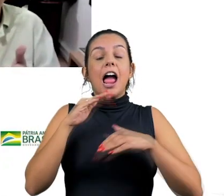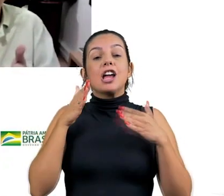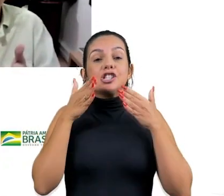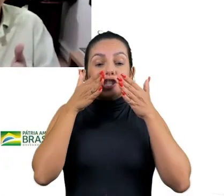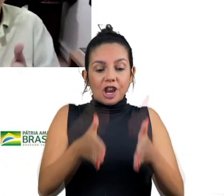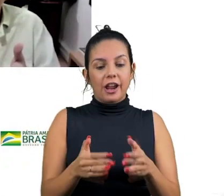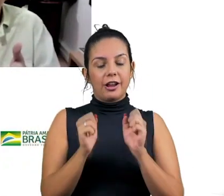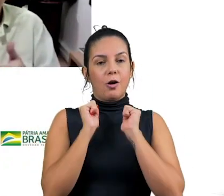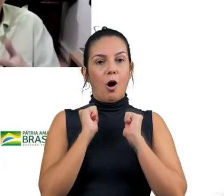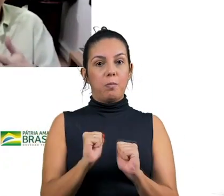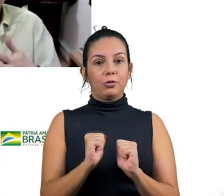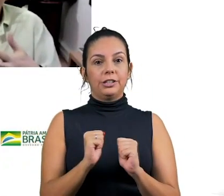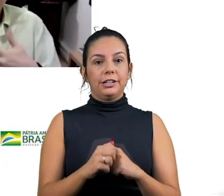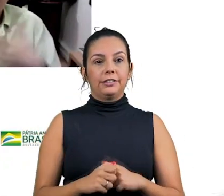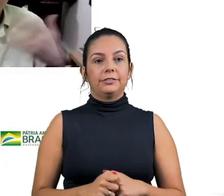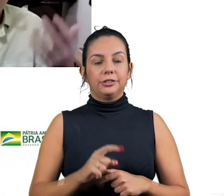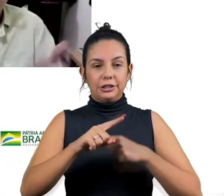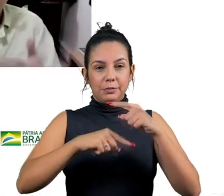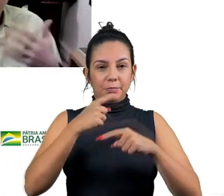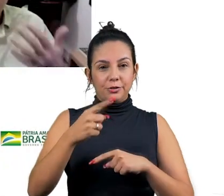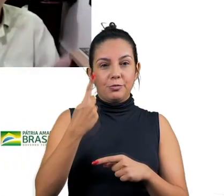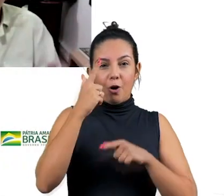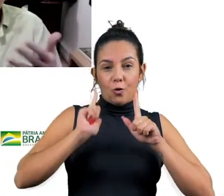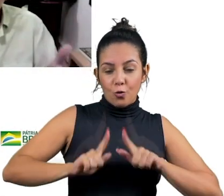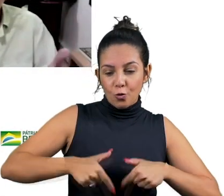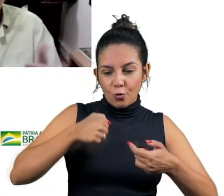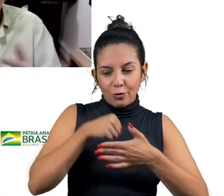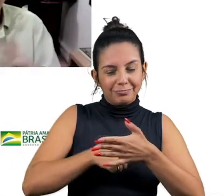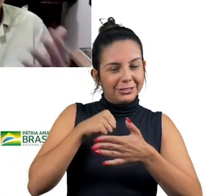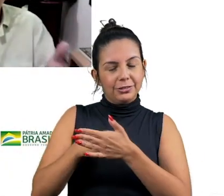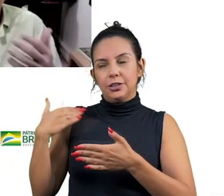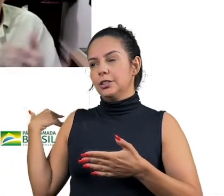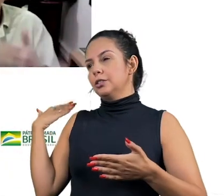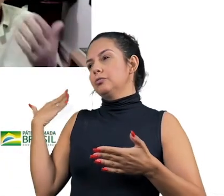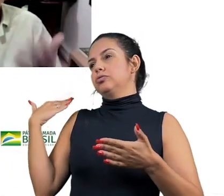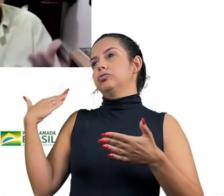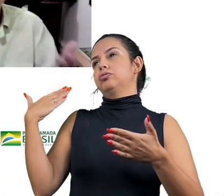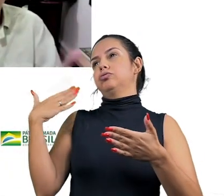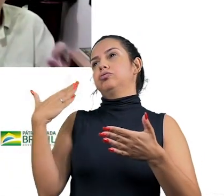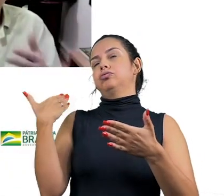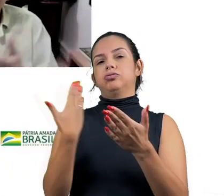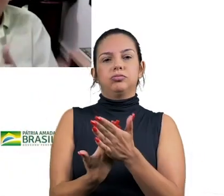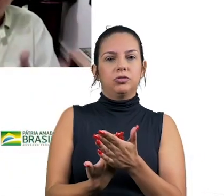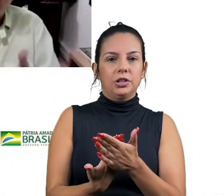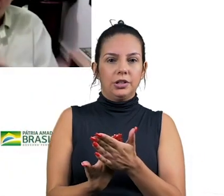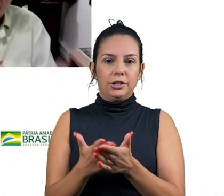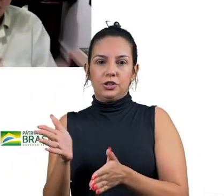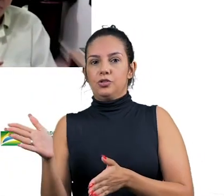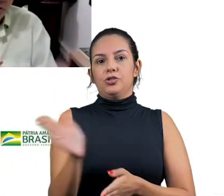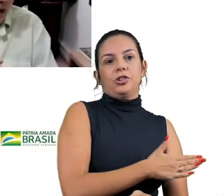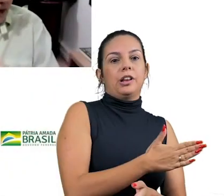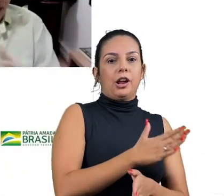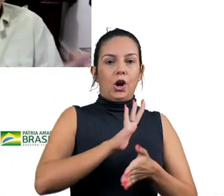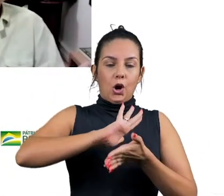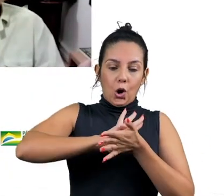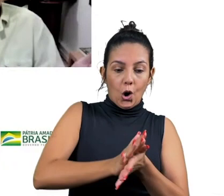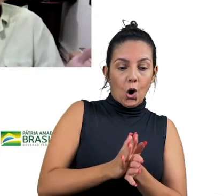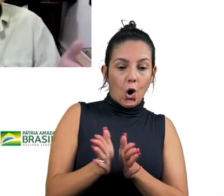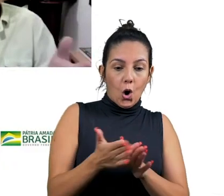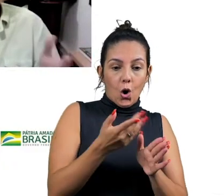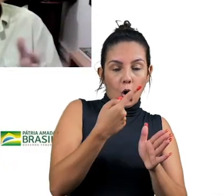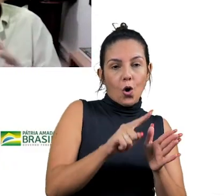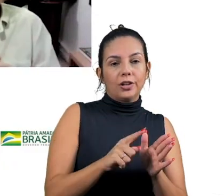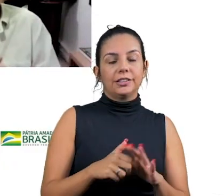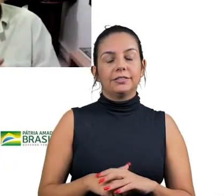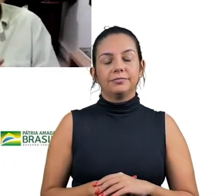ao poder depois de uma luta enorme para evitar, para tirá-lo do poder, no caso dos Estados Unidos,